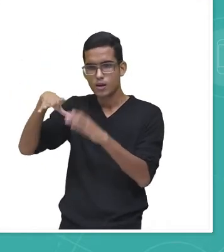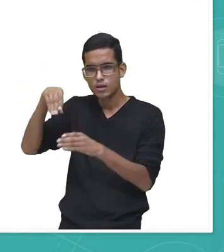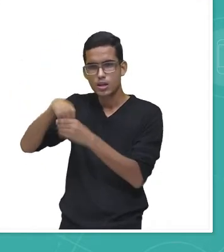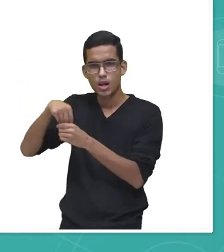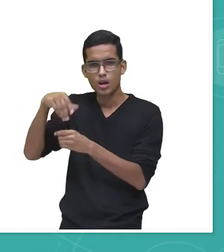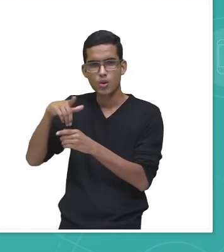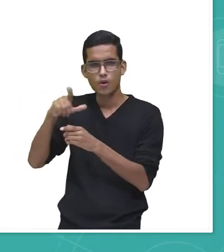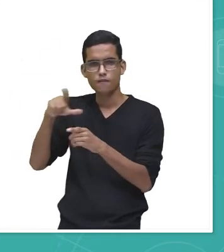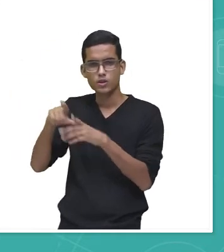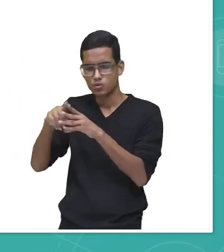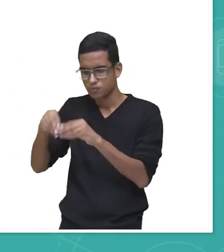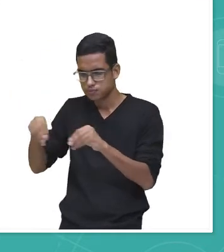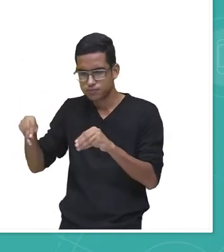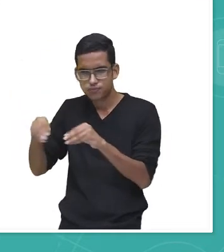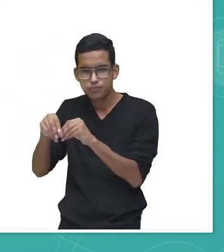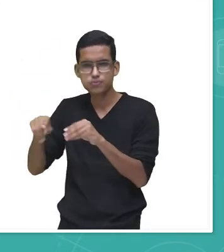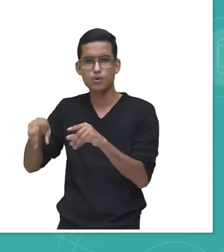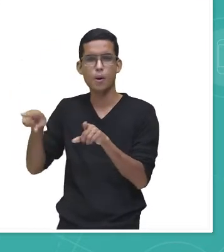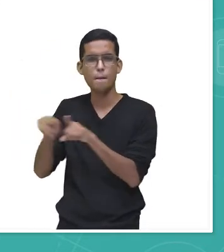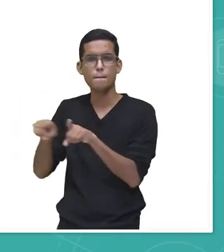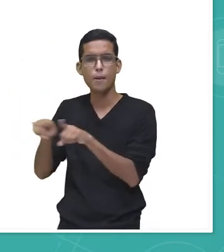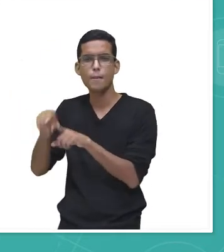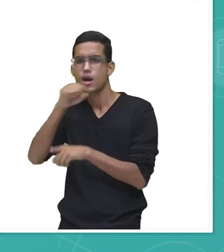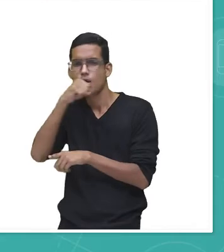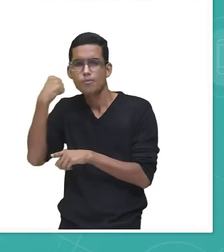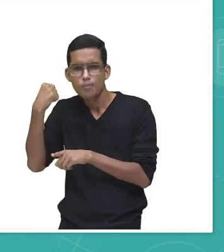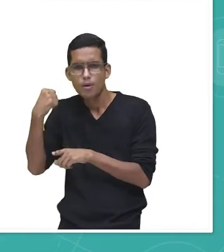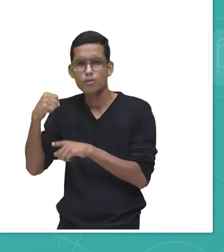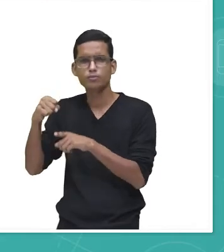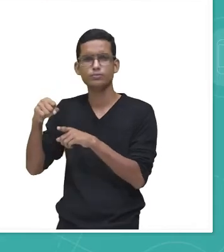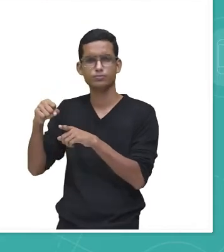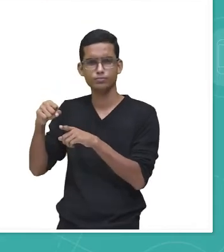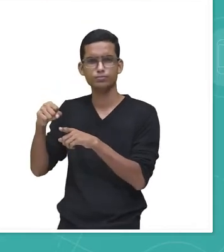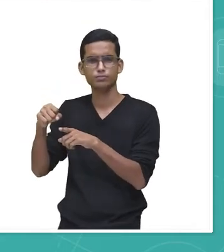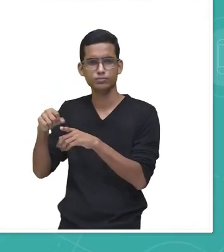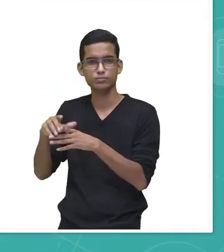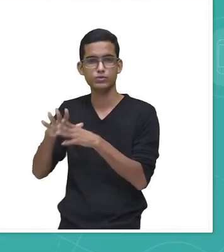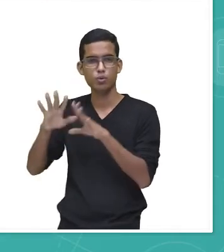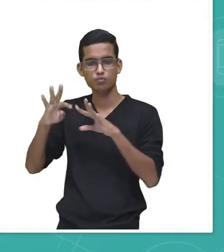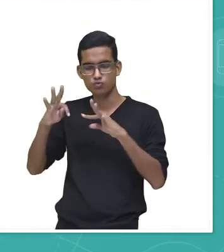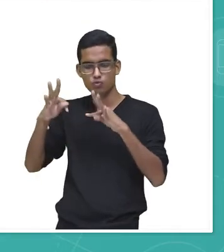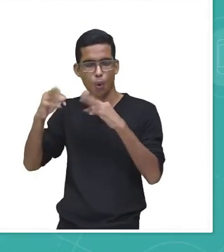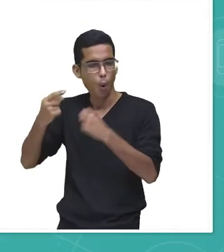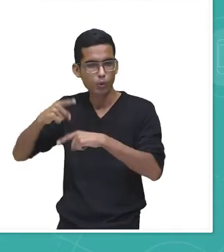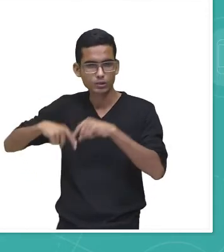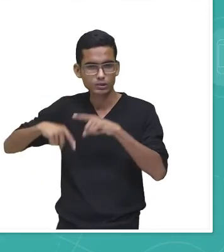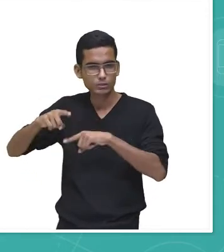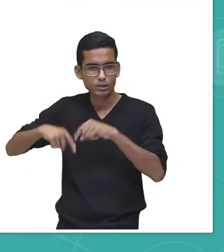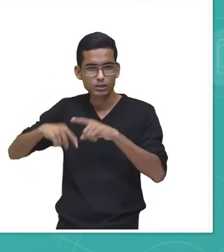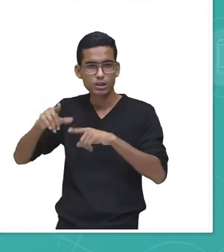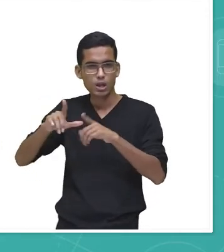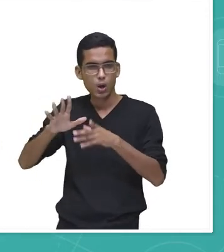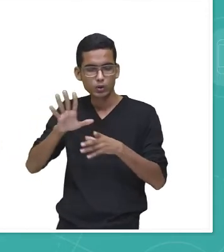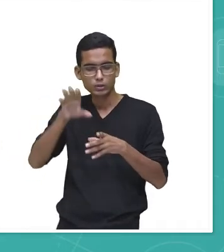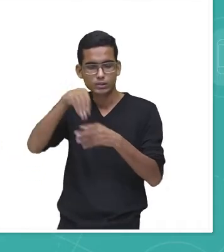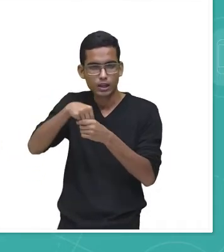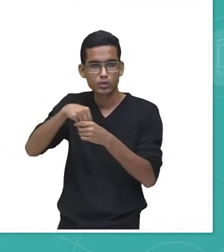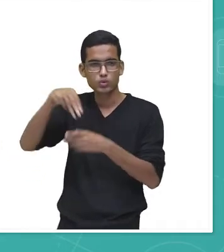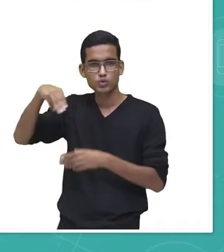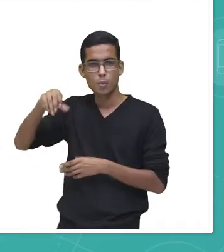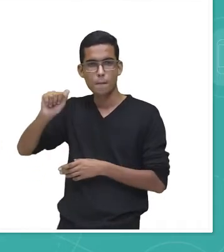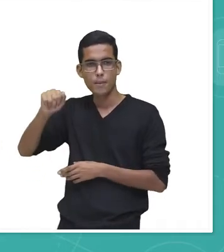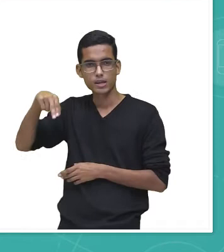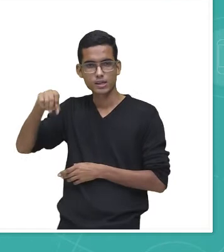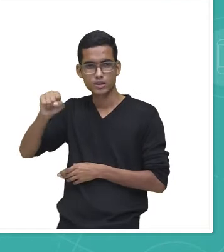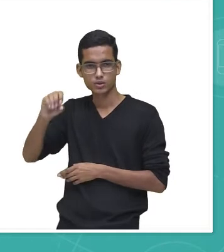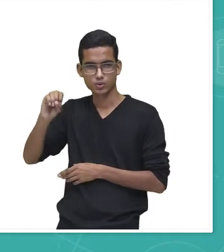para fazer o pão. Então, todo esse material, ele estava ali no manso senhorial. A palavra já facilita, não é mesmo?